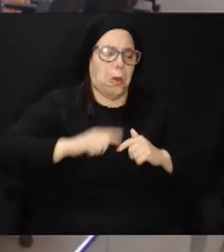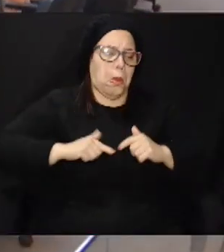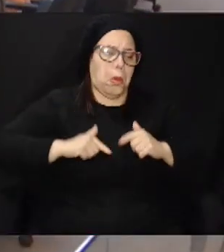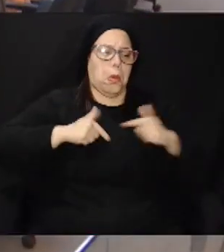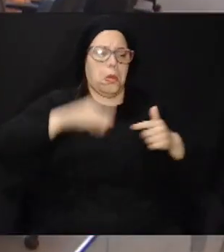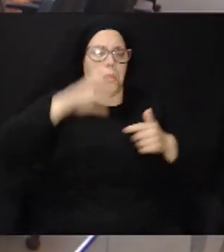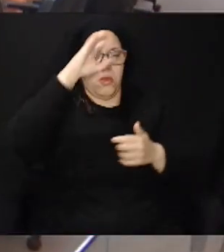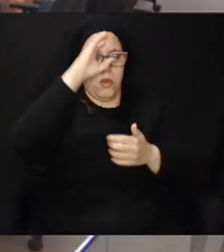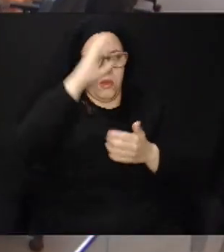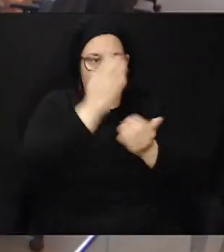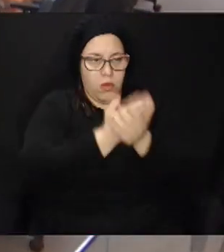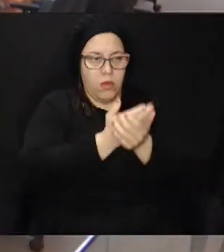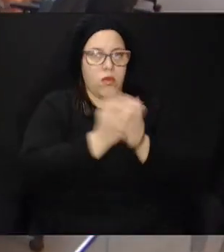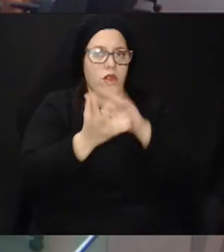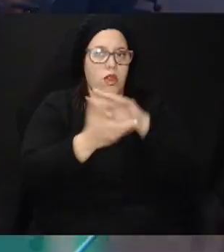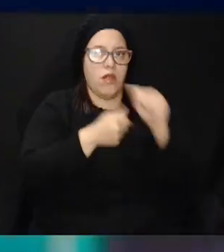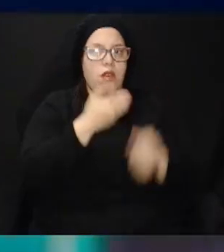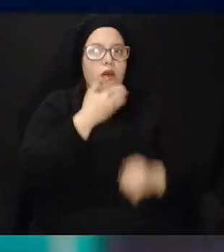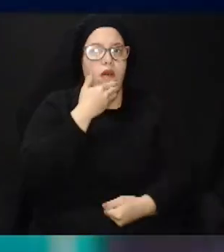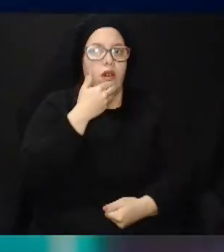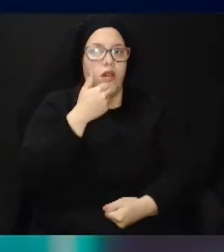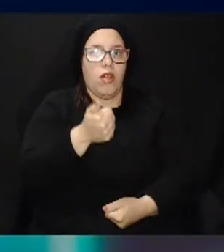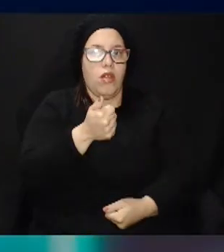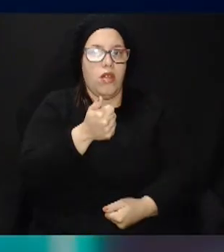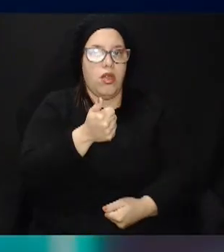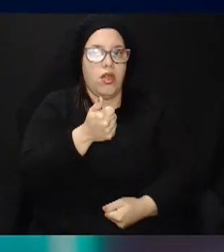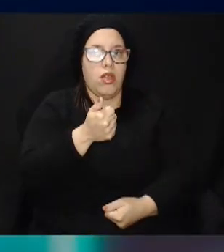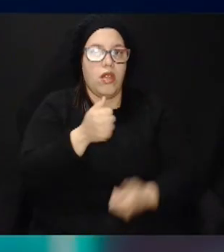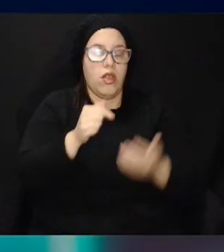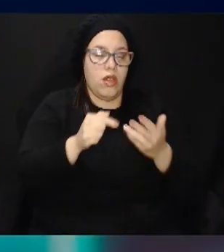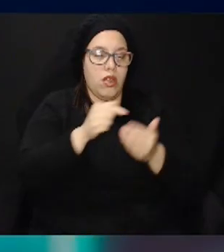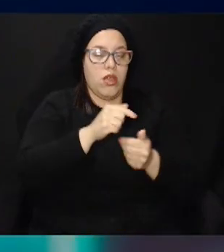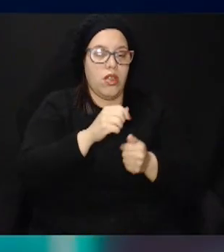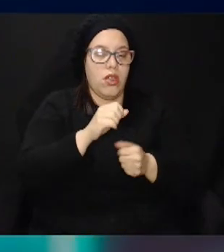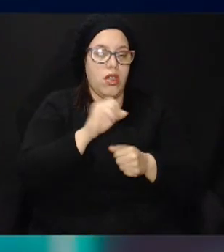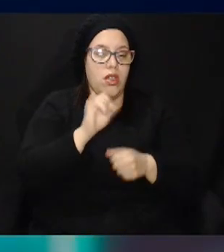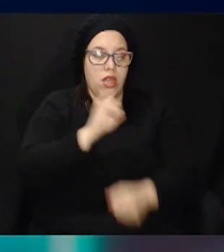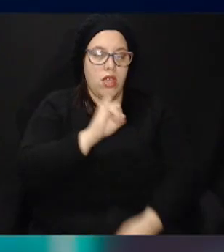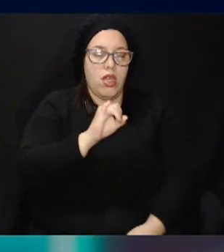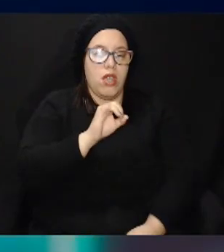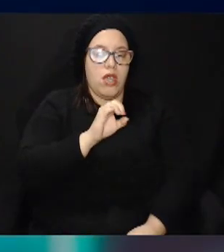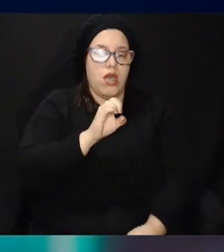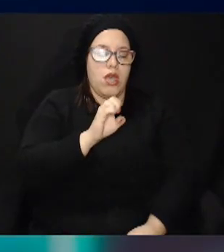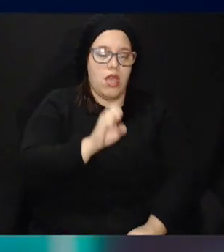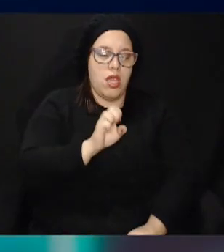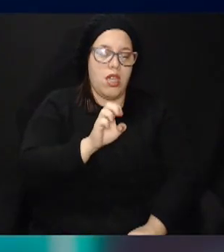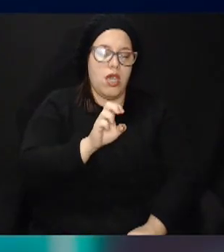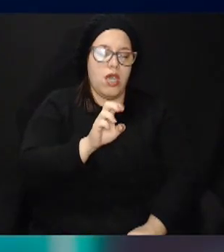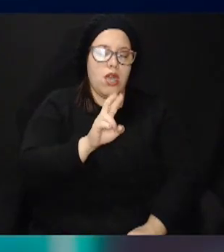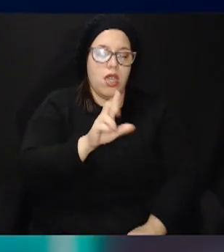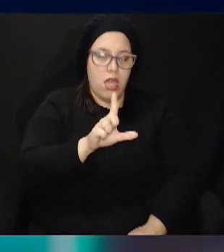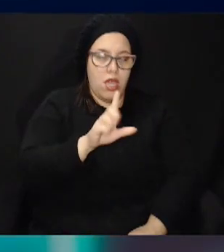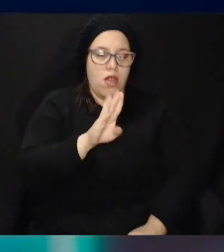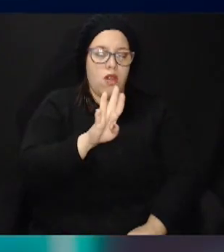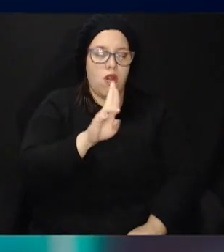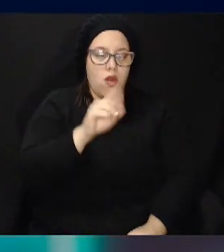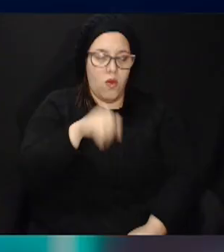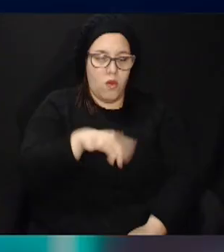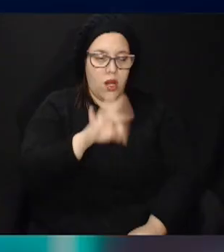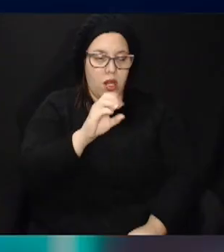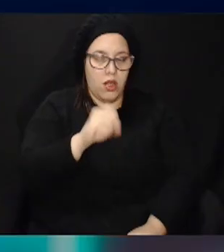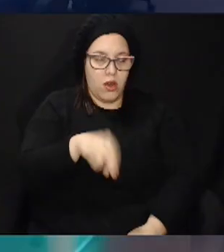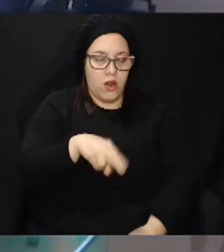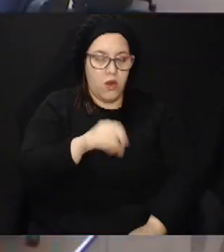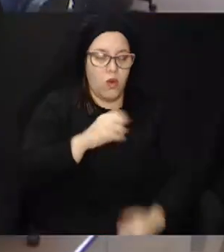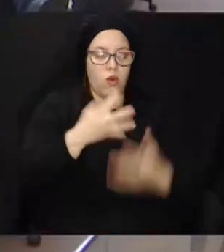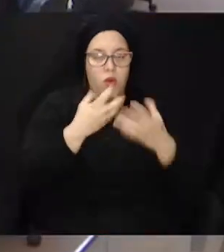no mundo melhor, e entre eles o nosso querido irmão Idelbrando, além do irmão Eli Maciel, do Dirso e de tantos outros que receberam